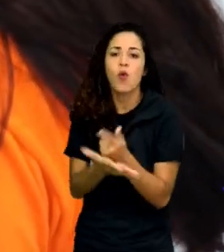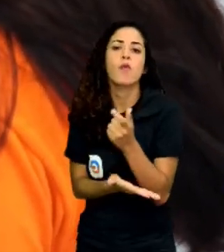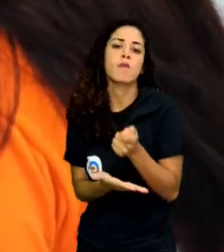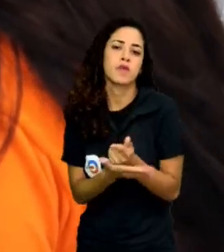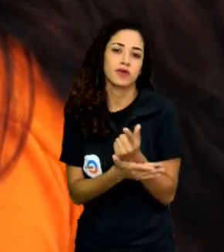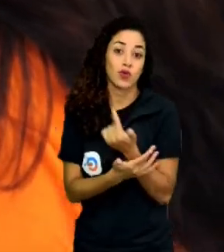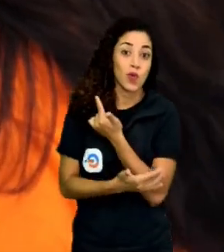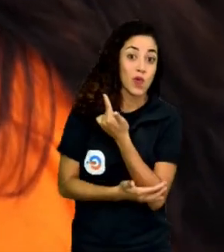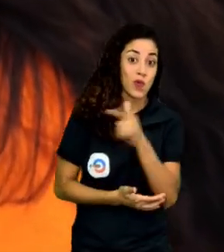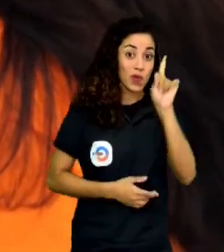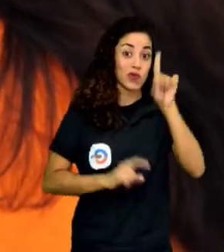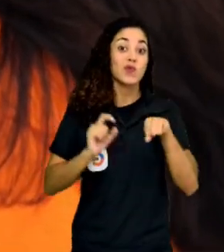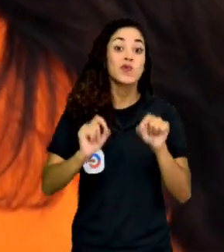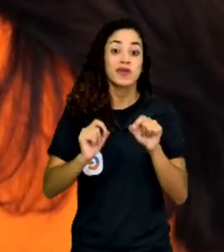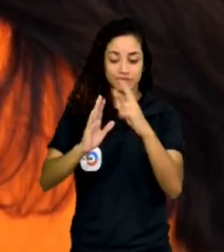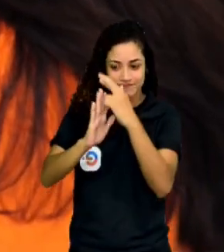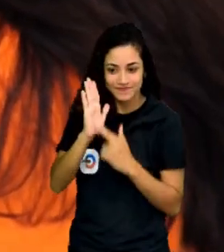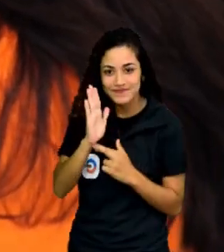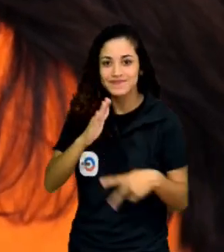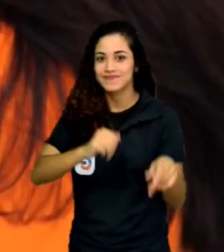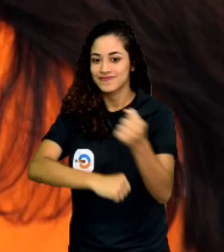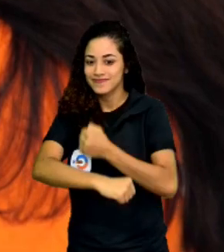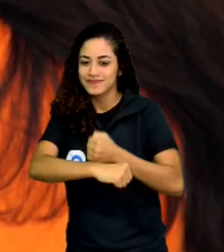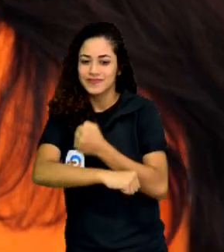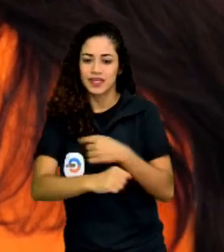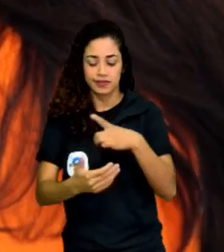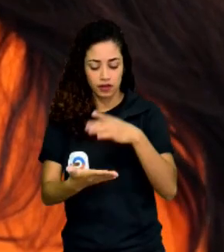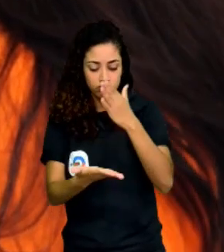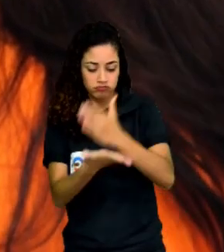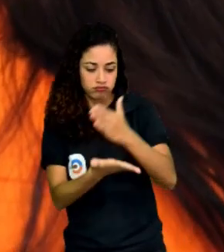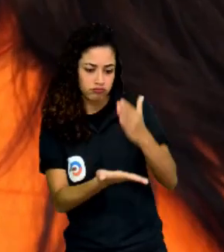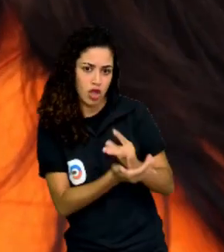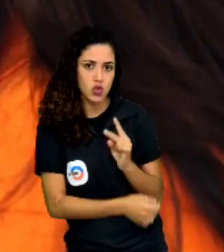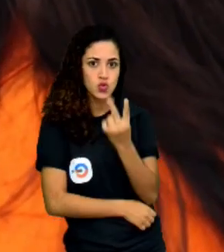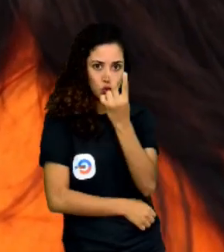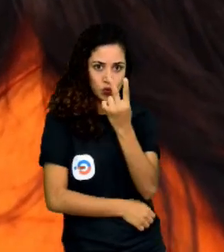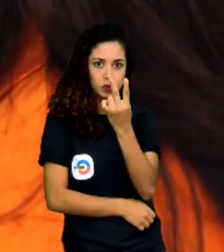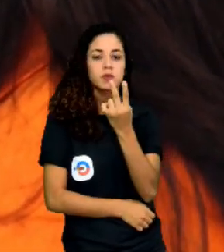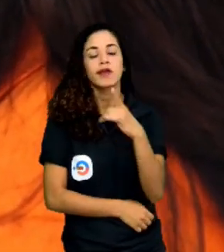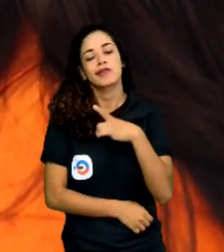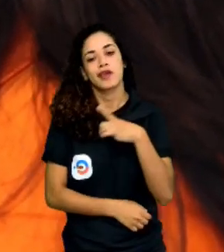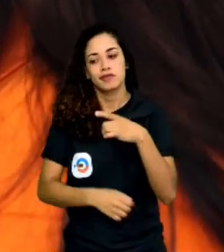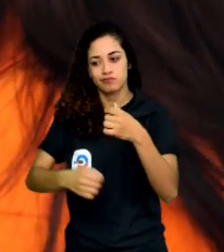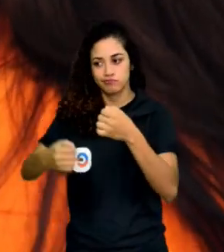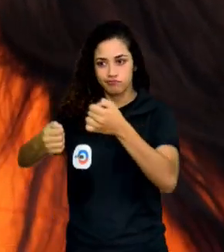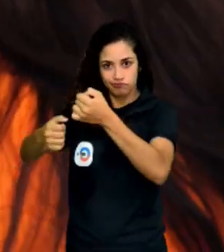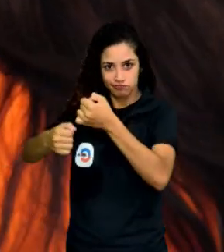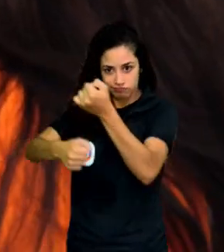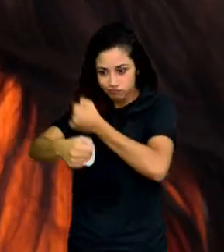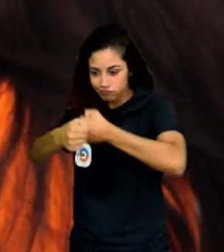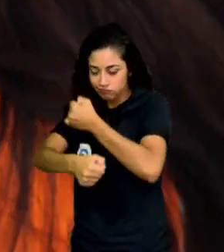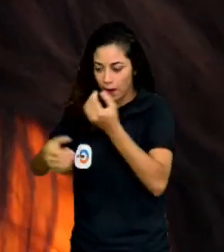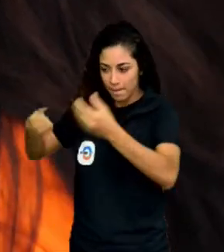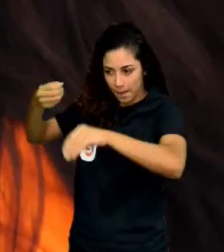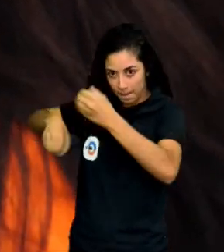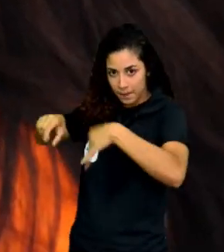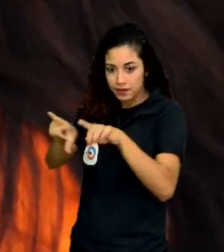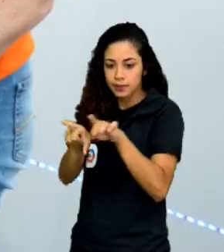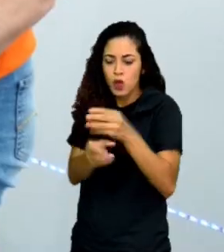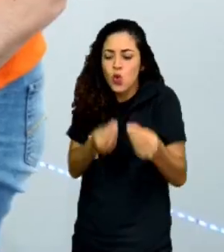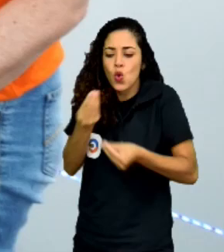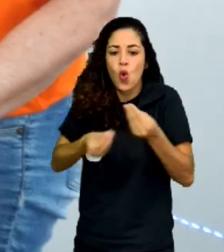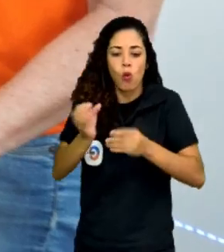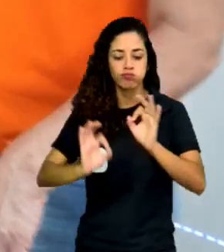textual é a receita. A receita se divide em duas partes: os ingredientes e a outra é o modo de